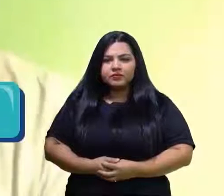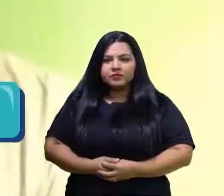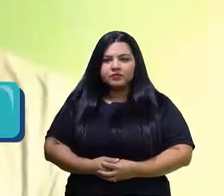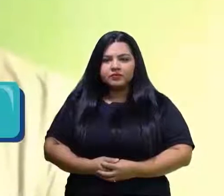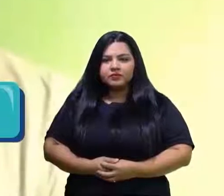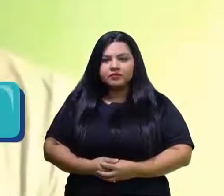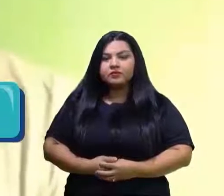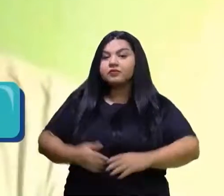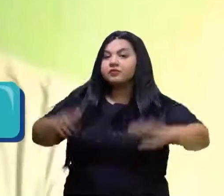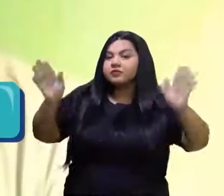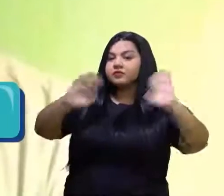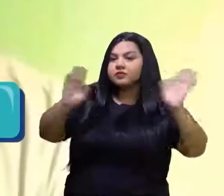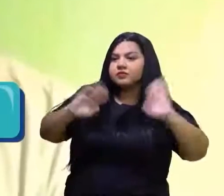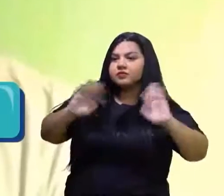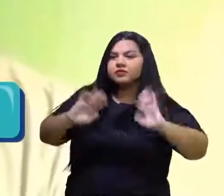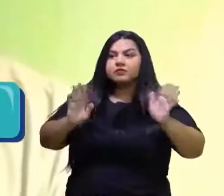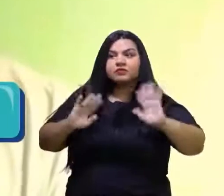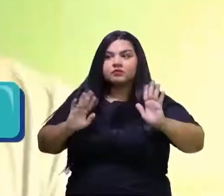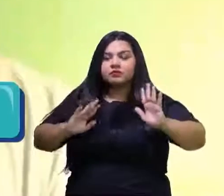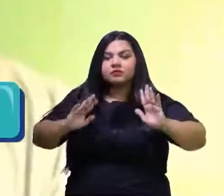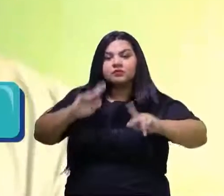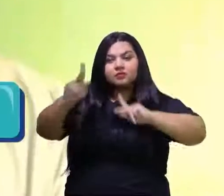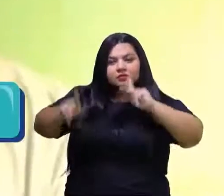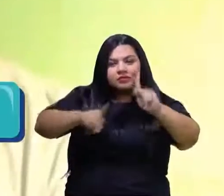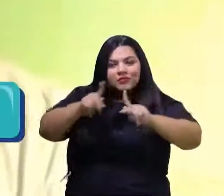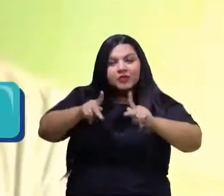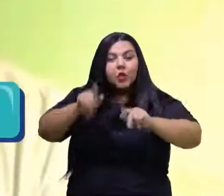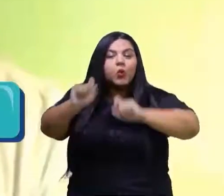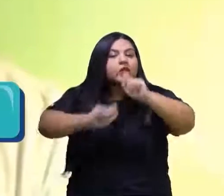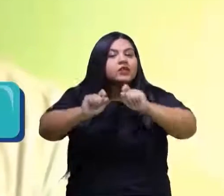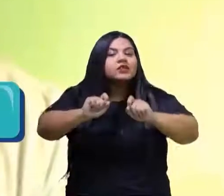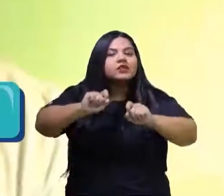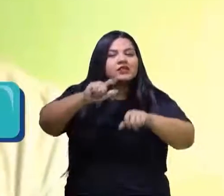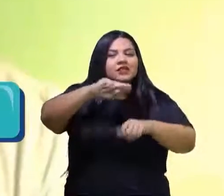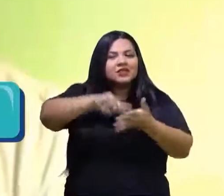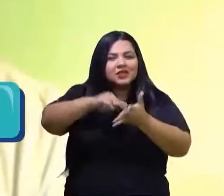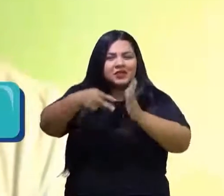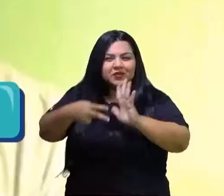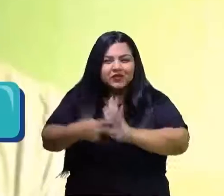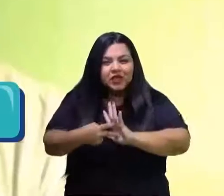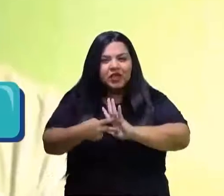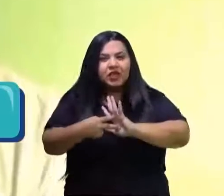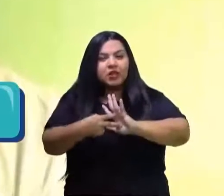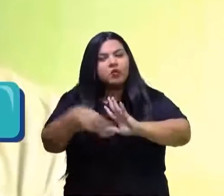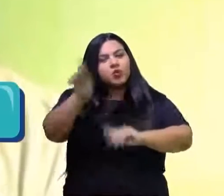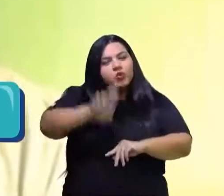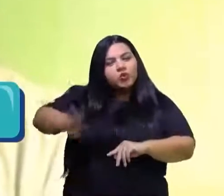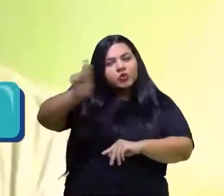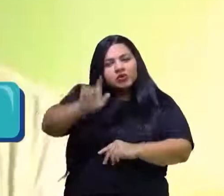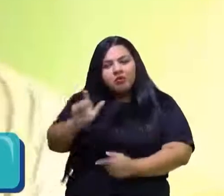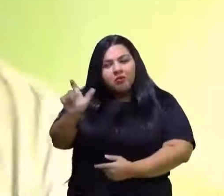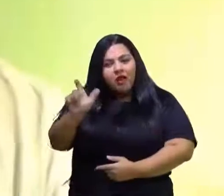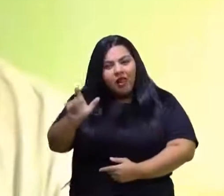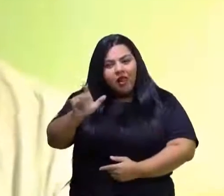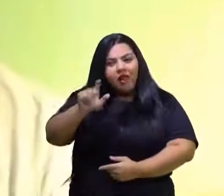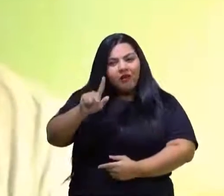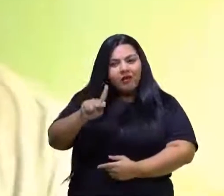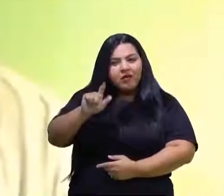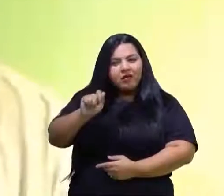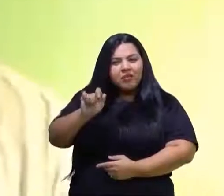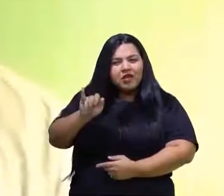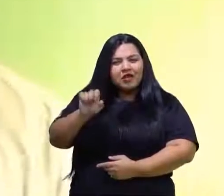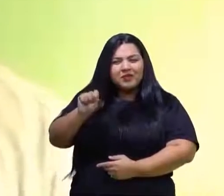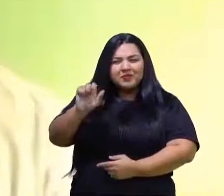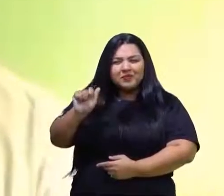E aí, pessoal, vamos falar um pouquinho sobre o termo paisagem, né? Essa palavra que é muito utilizada, é muito importante em várias ciências e